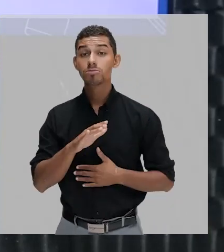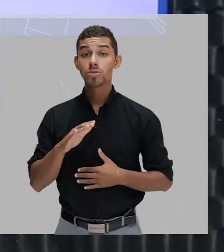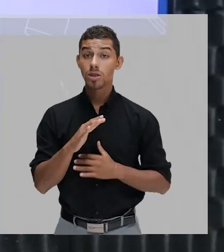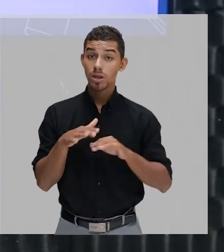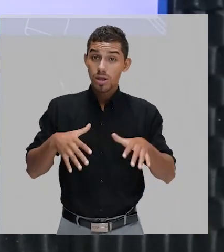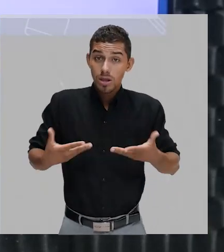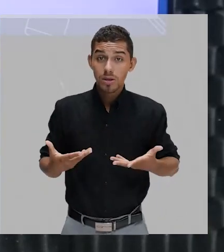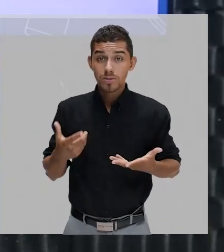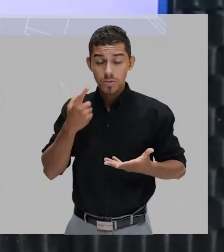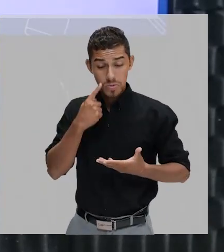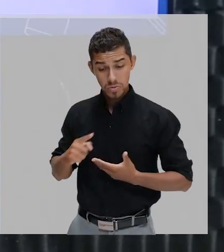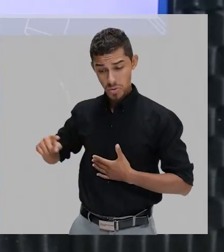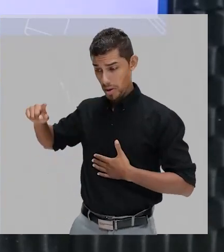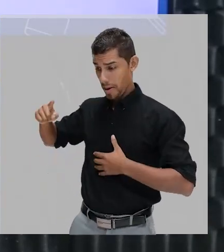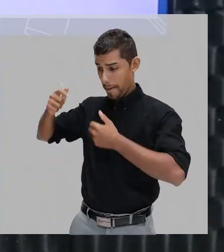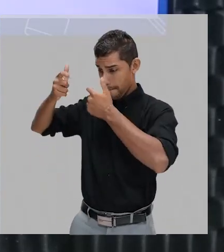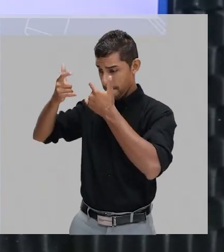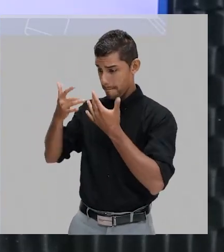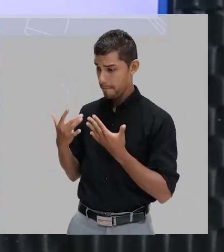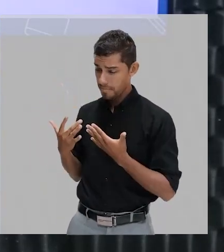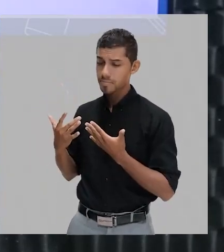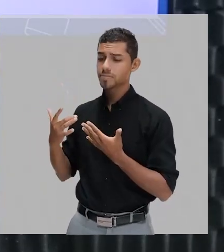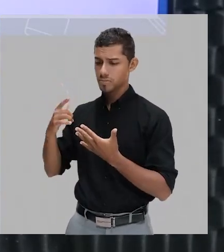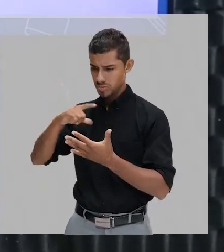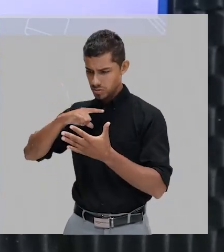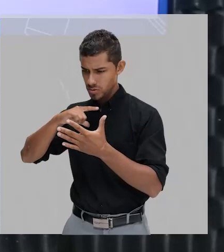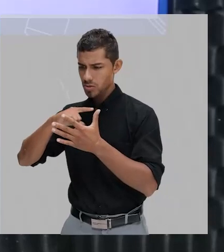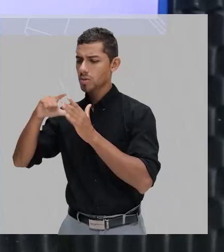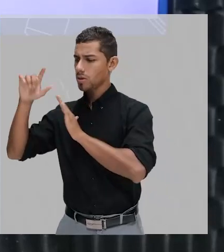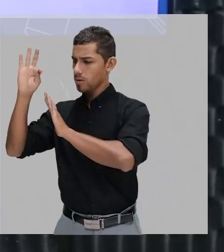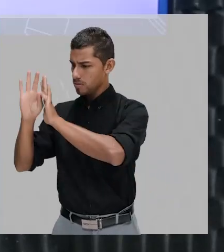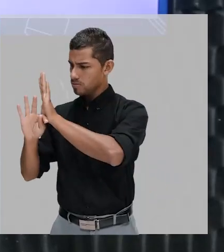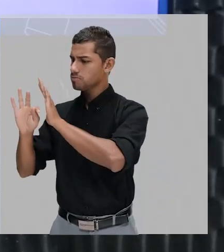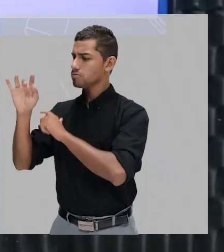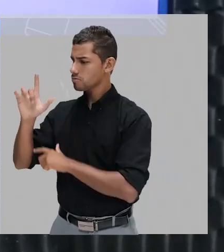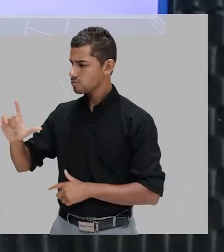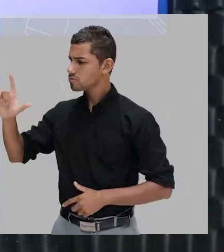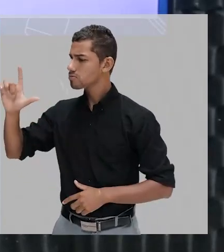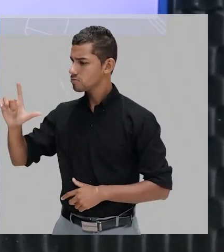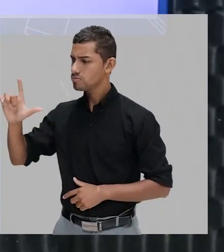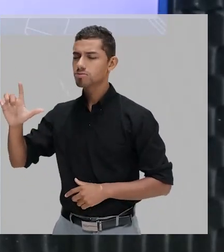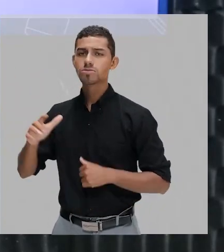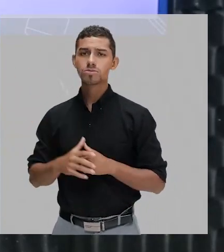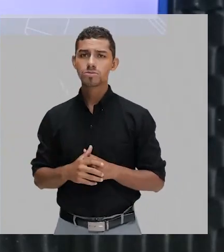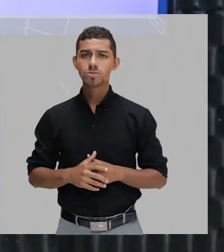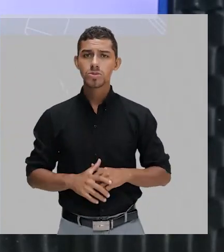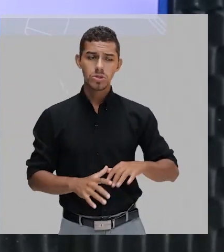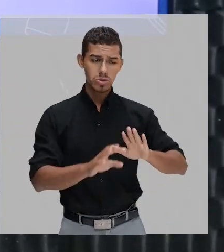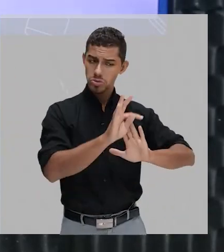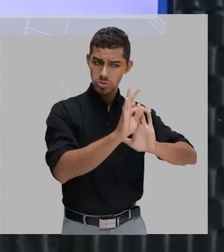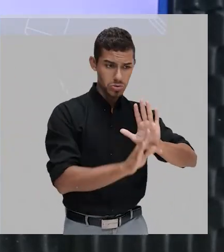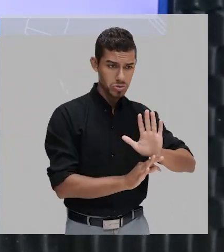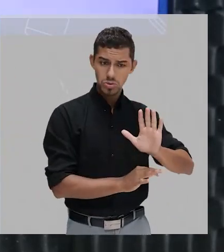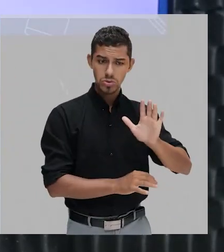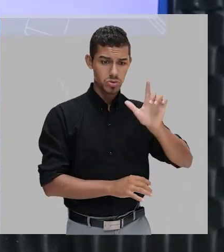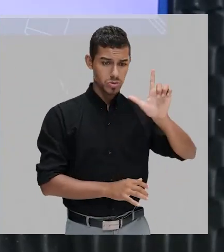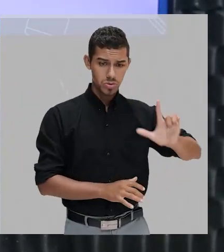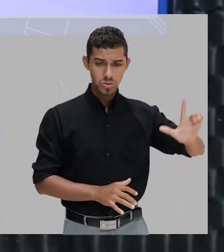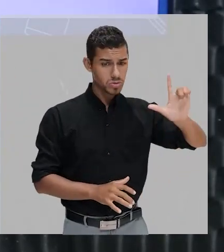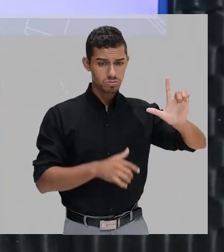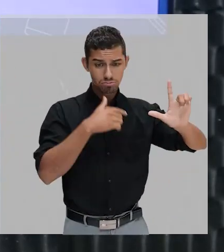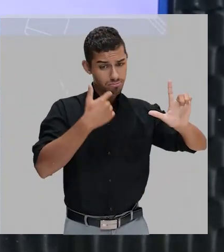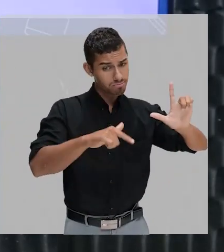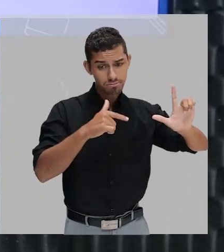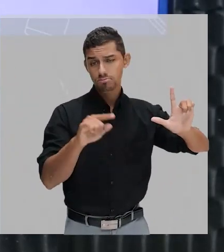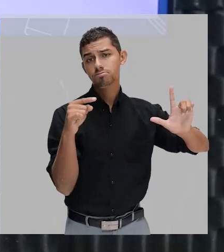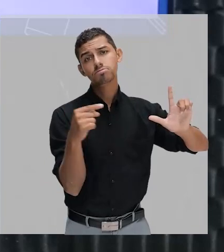nós vamos tratar especificamente sobre textos que são literários e textos que não são literários. Claro que cada um